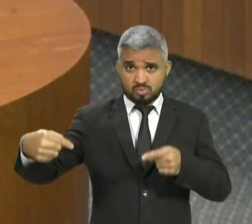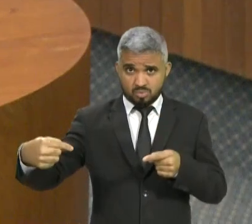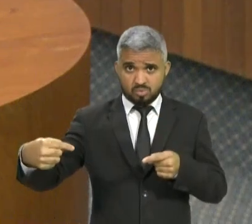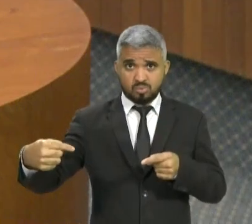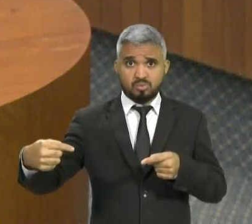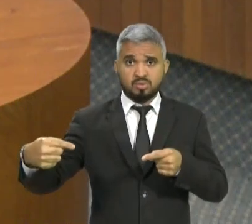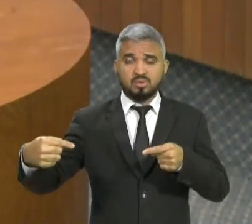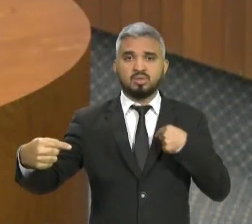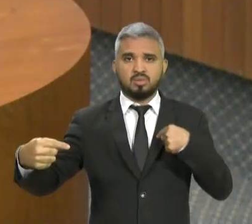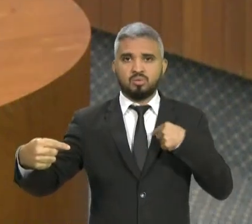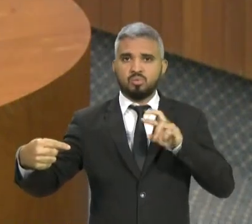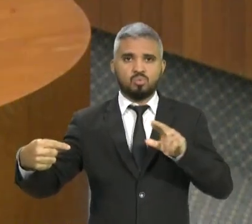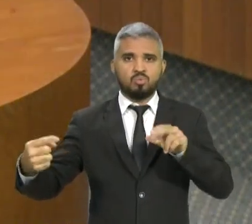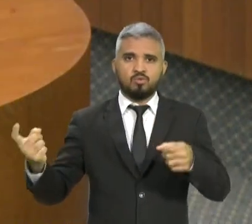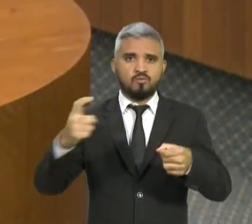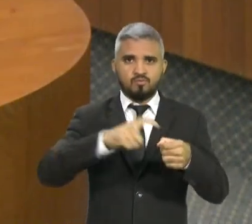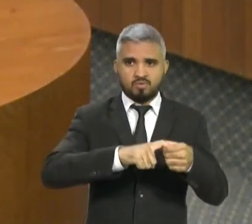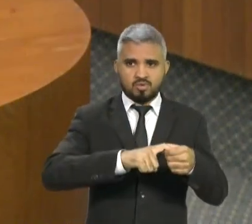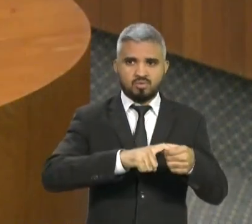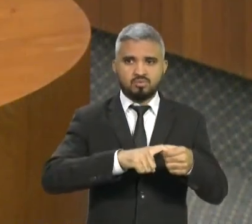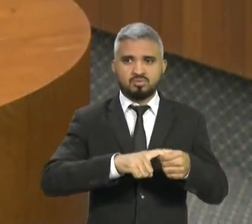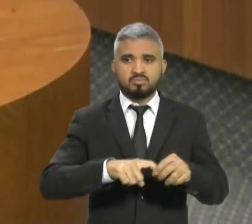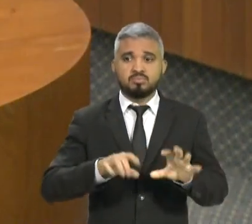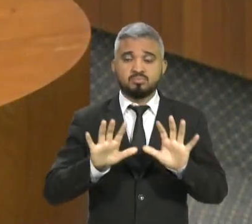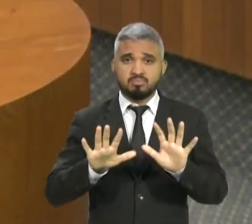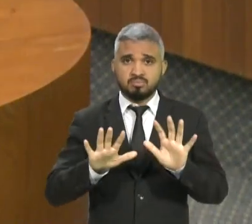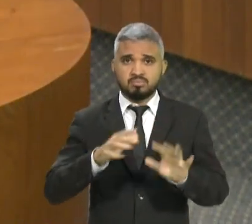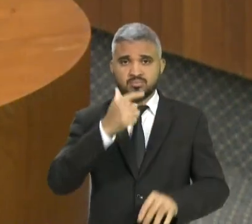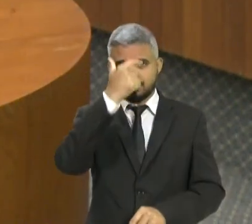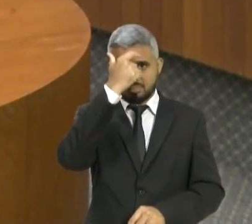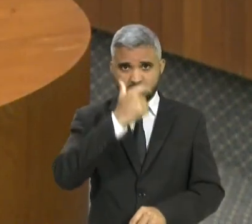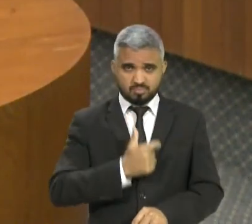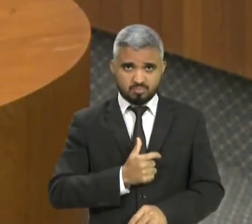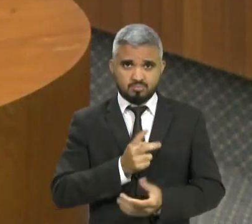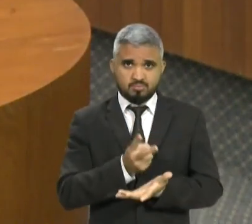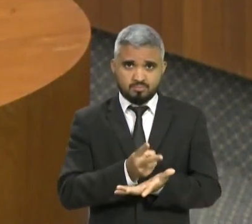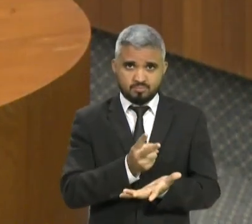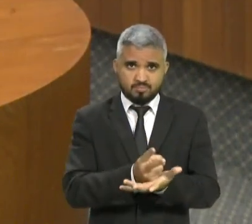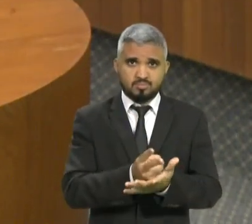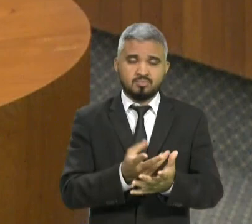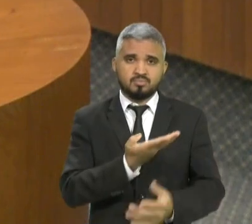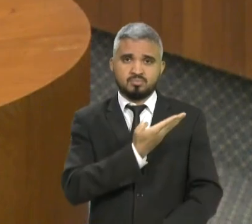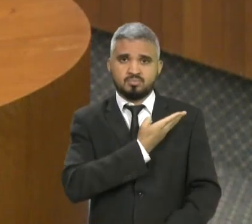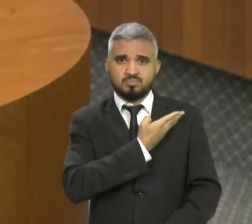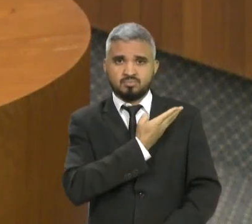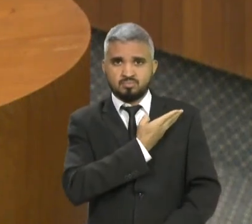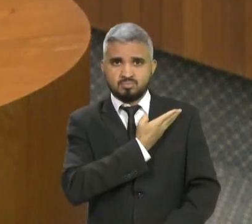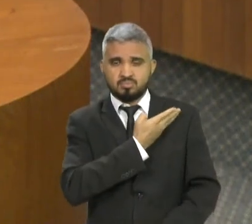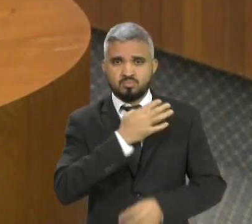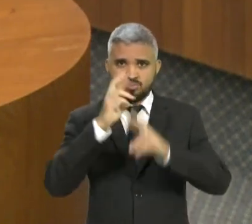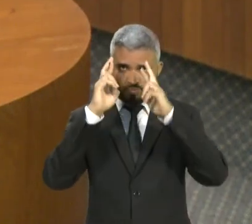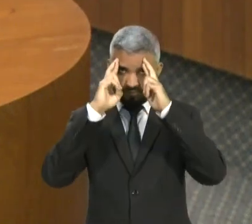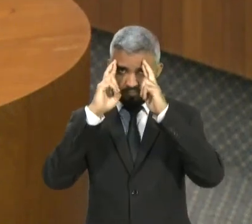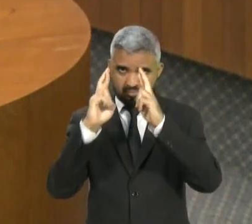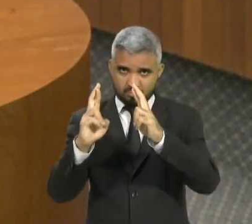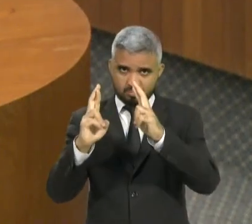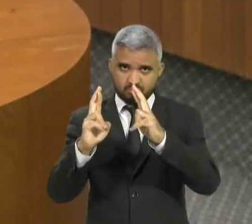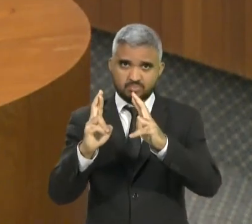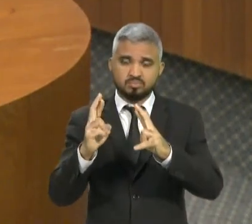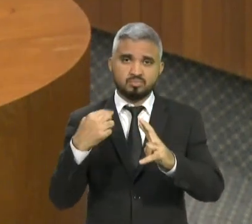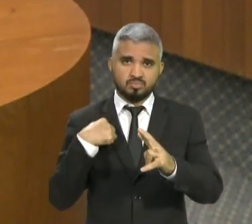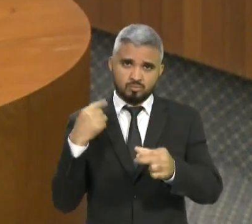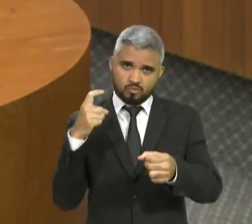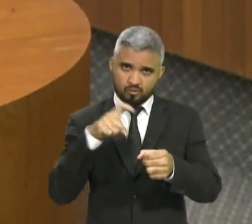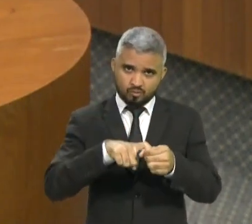fosse diferente do que a minha bandeira eu sou, que é uma pessoa sempre pautada na amizade e no respeito. Então é assim que eu volto para